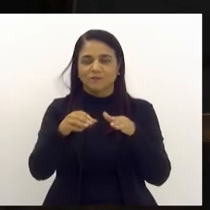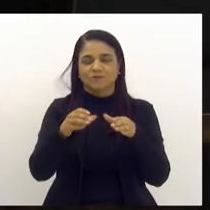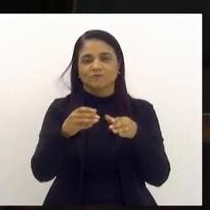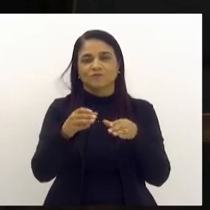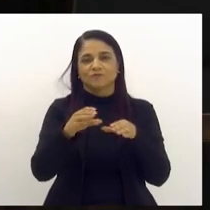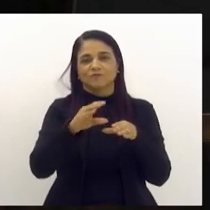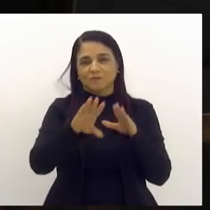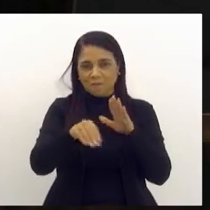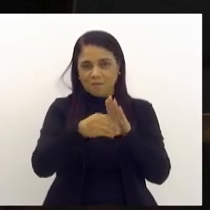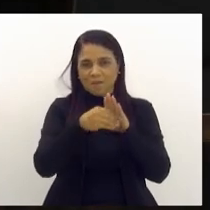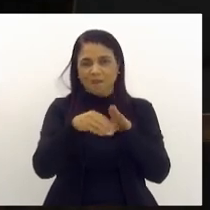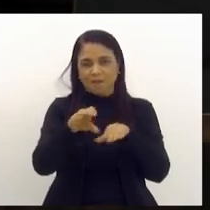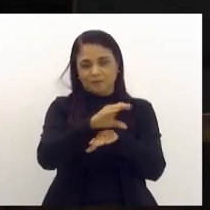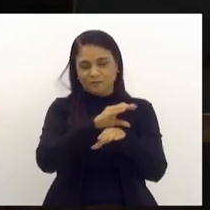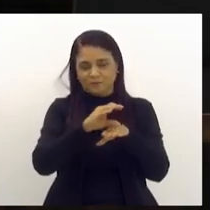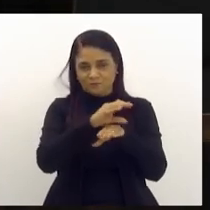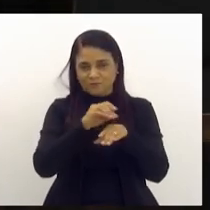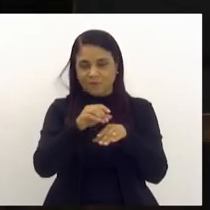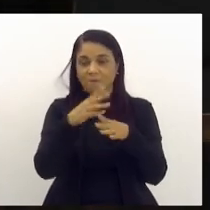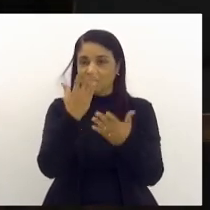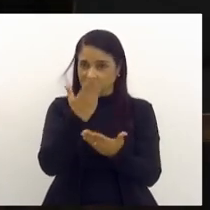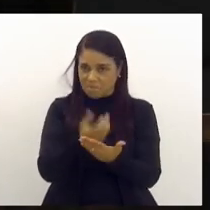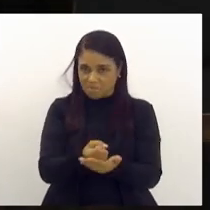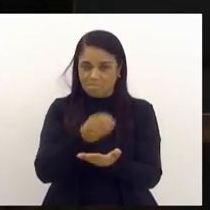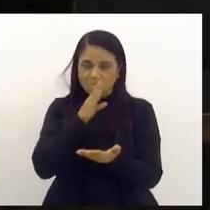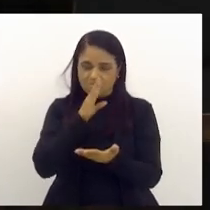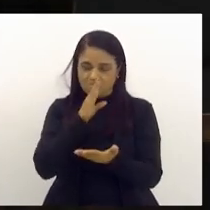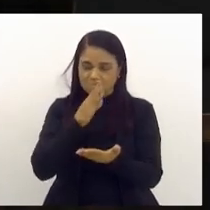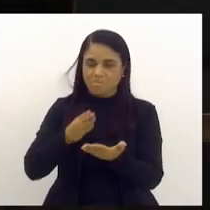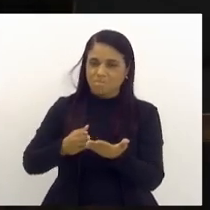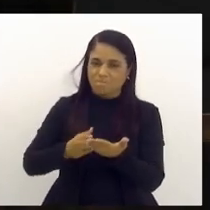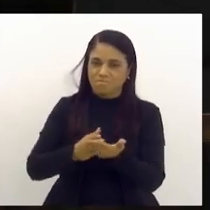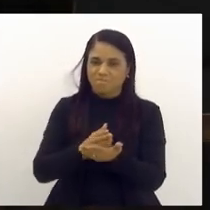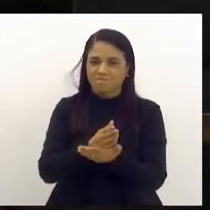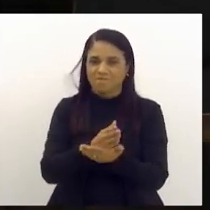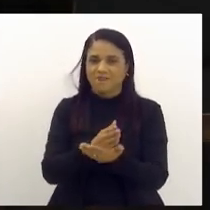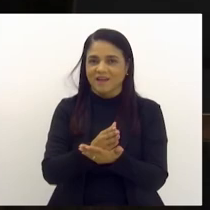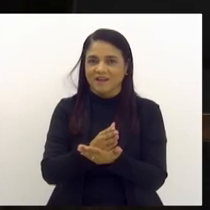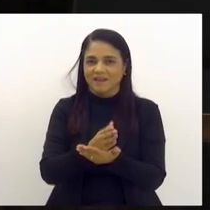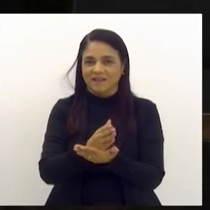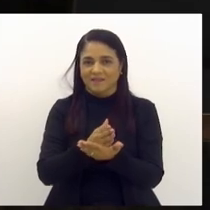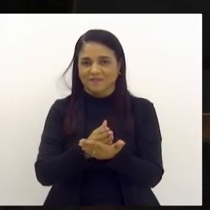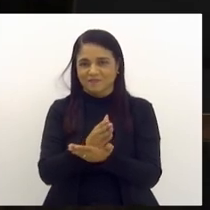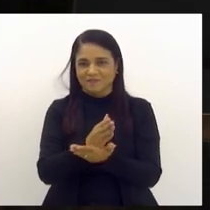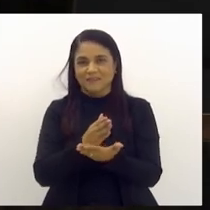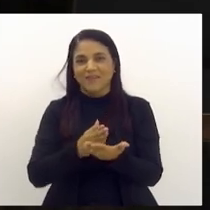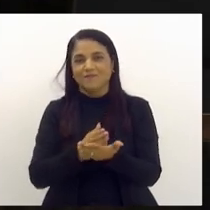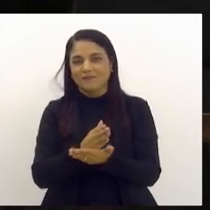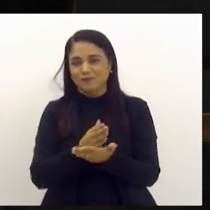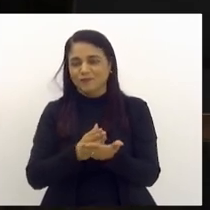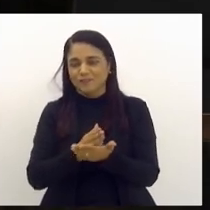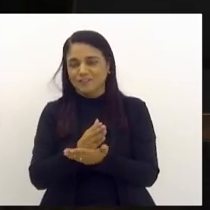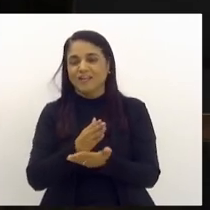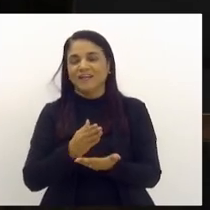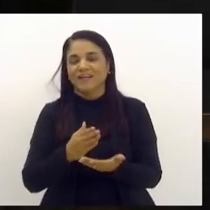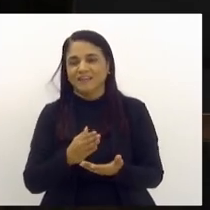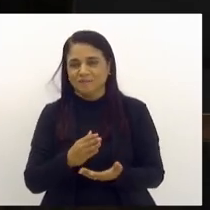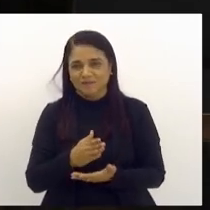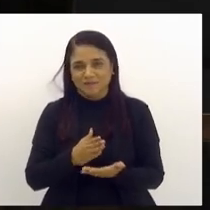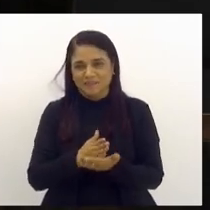Constitucionais. Senhores que aprovam, permaneçam como estão. Não, ser direto. Oi?